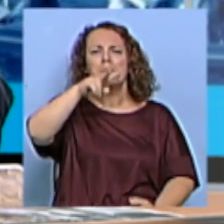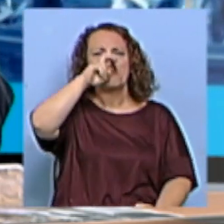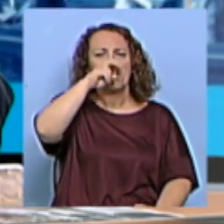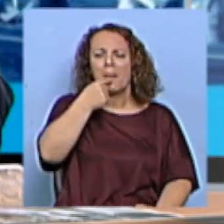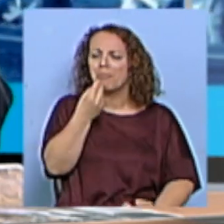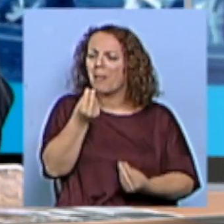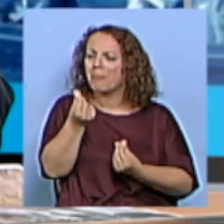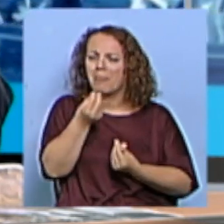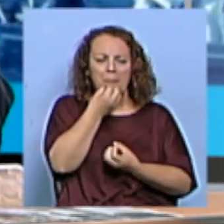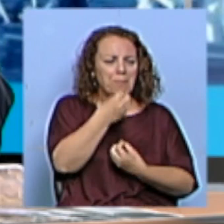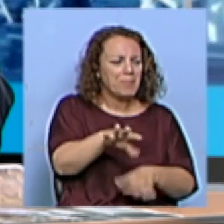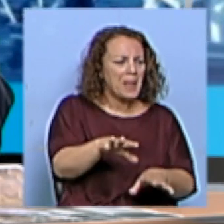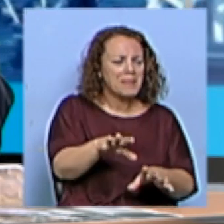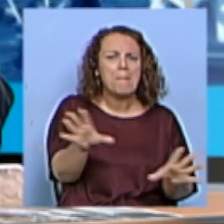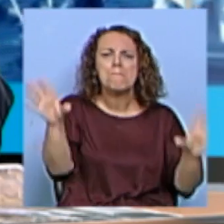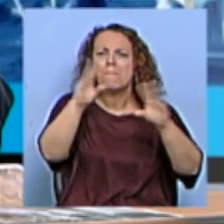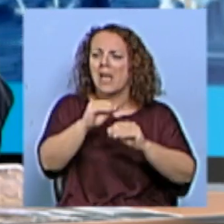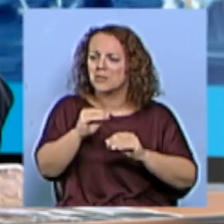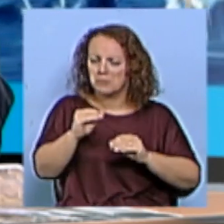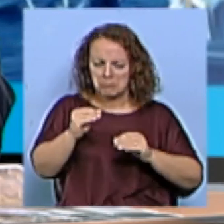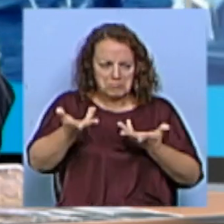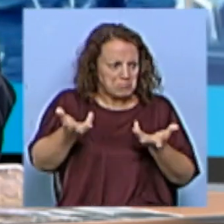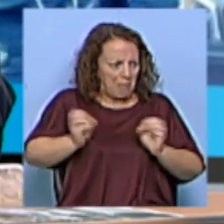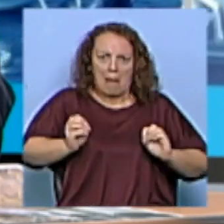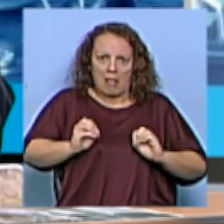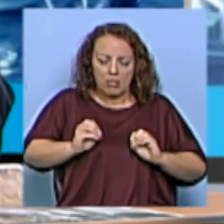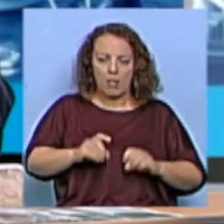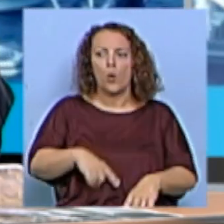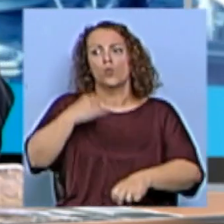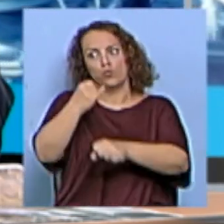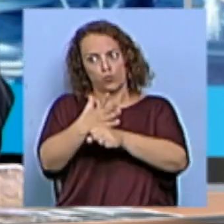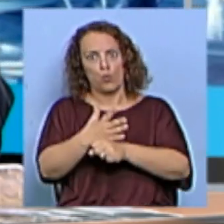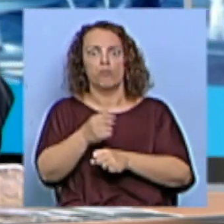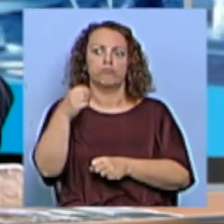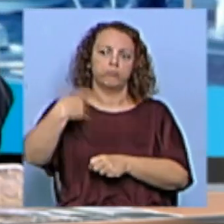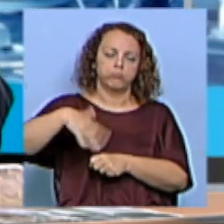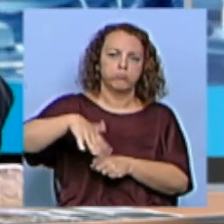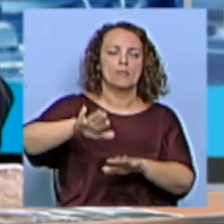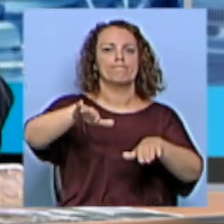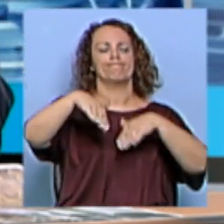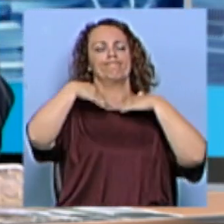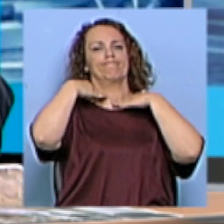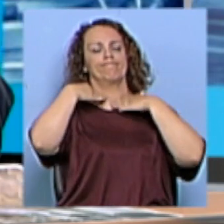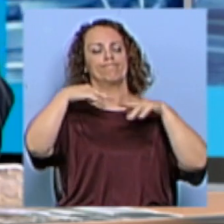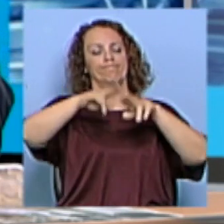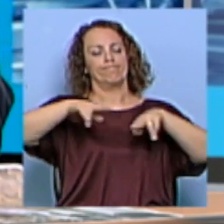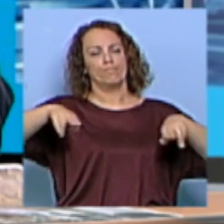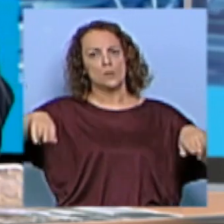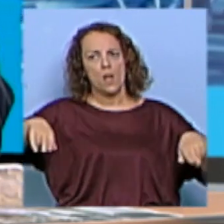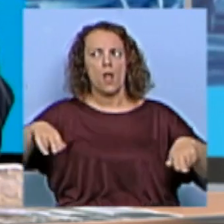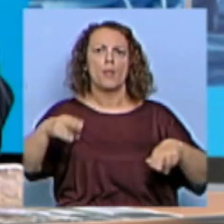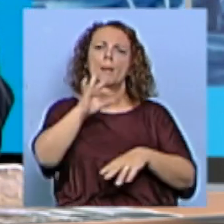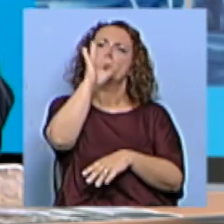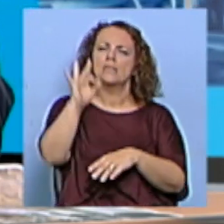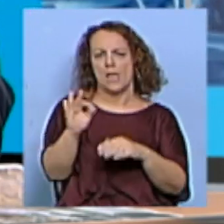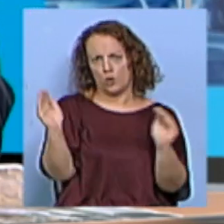sabor, mais nada, não acontece rigorosamente mais nada. E outras, sim, que são internadas, com uma percentagem que é relativamente